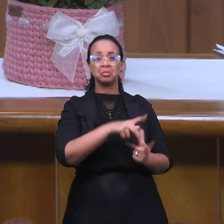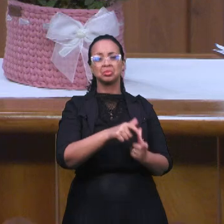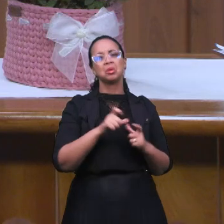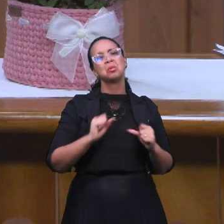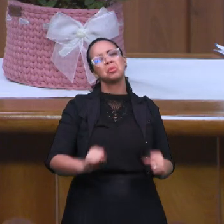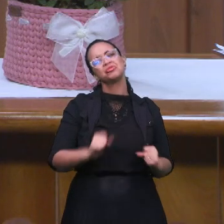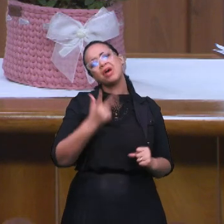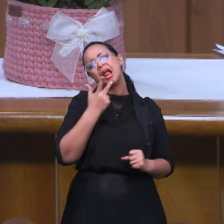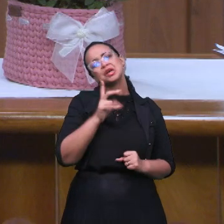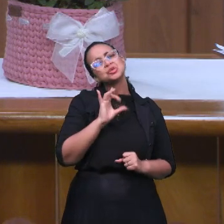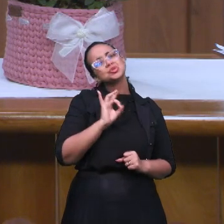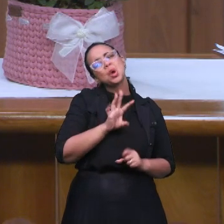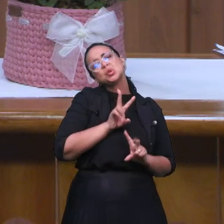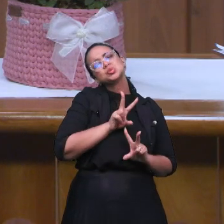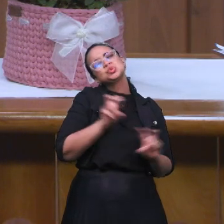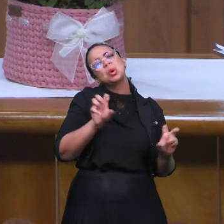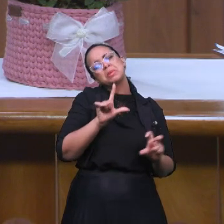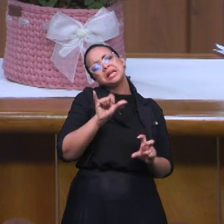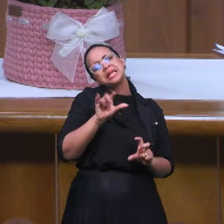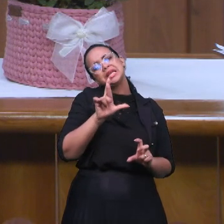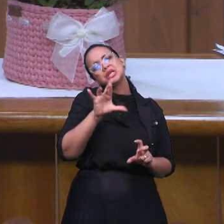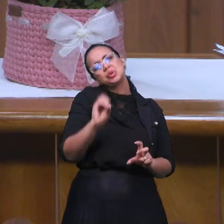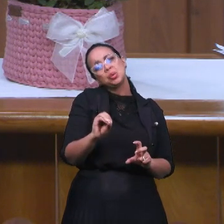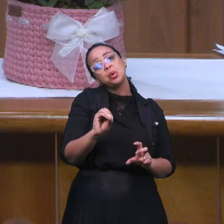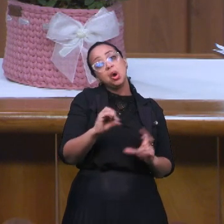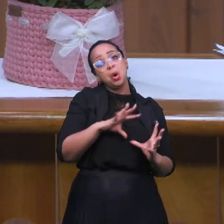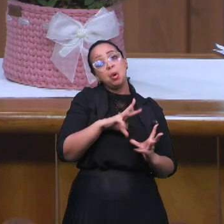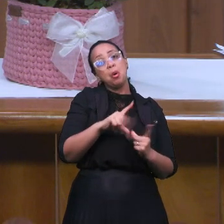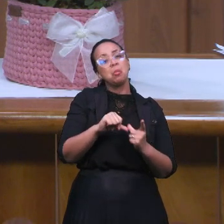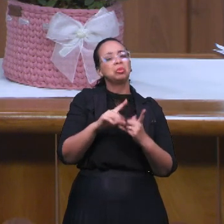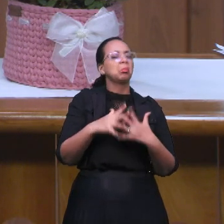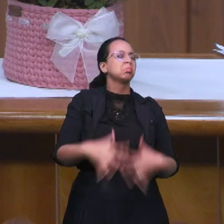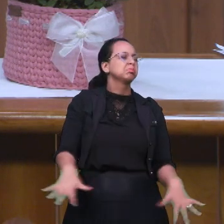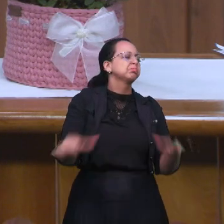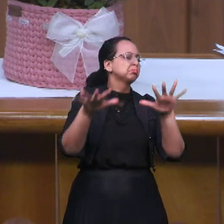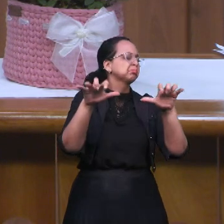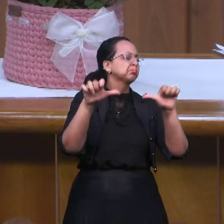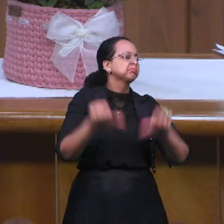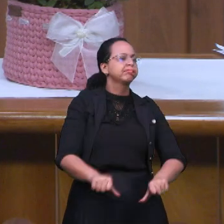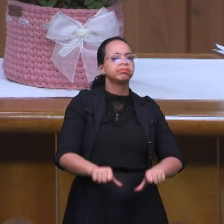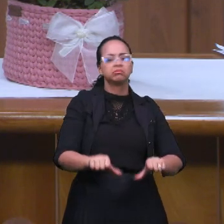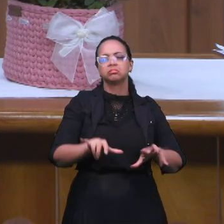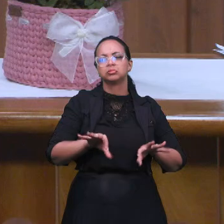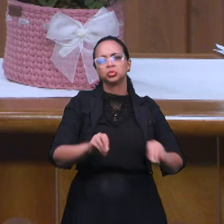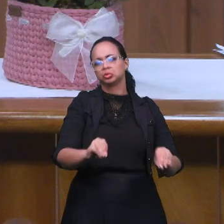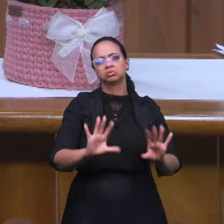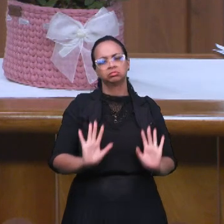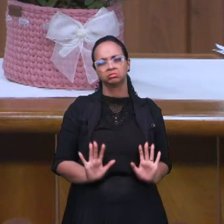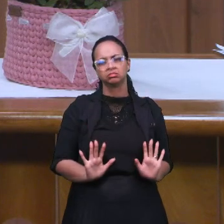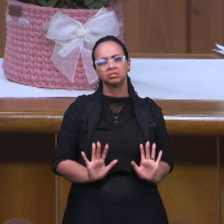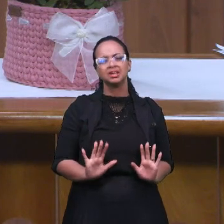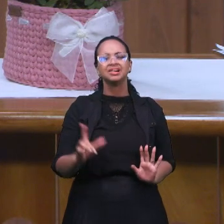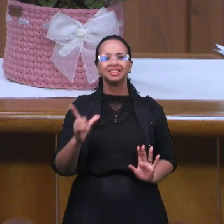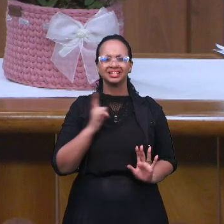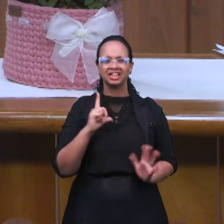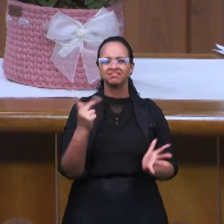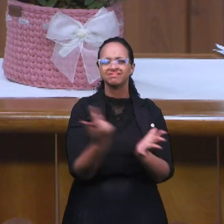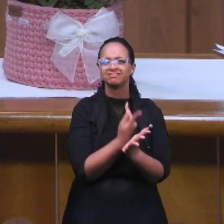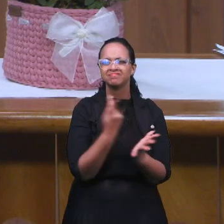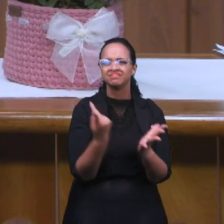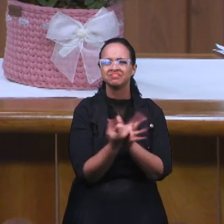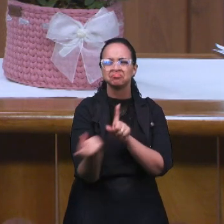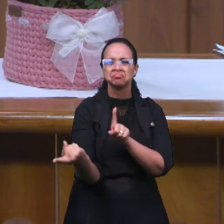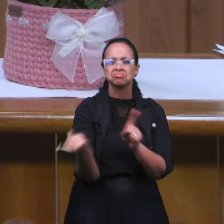sobre isso. Um mundo que dominou tudo. Está tudo aí, está tudo dominado. Uma operação do erro.